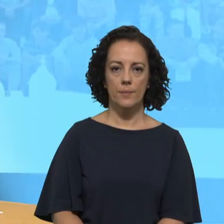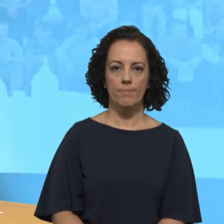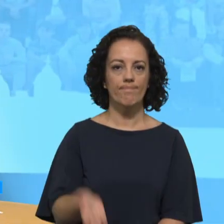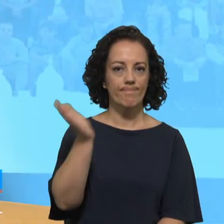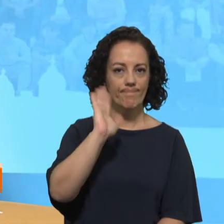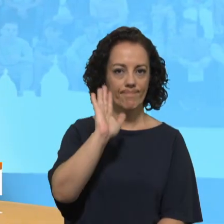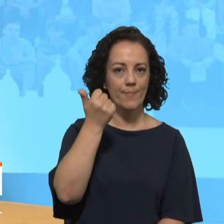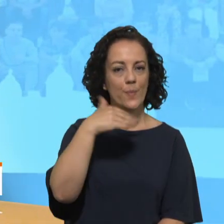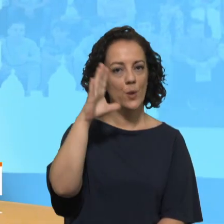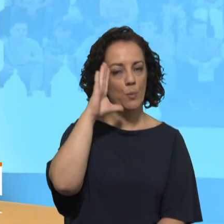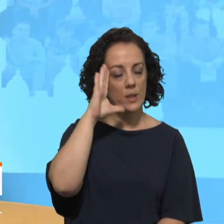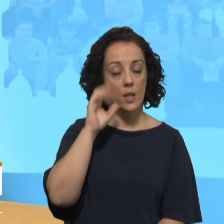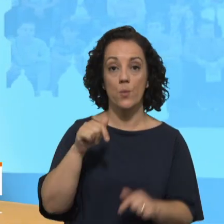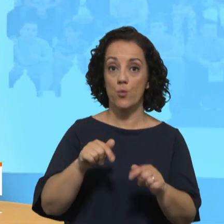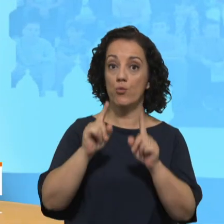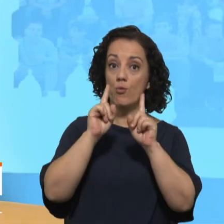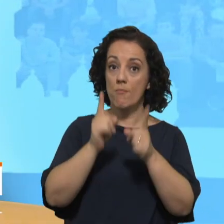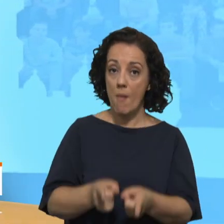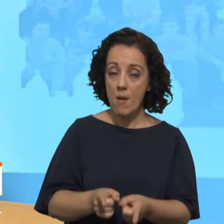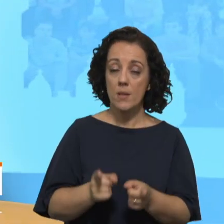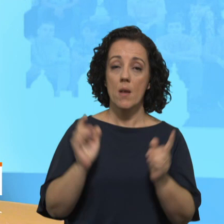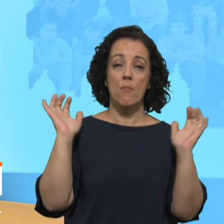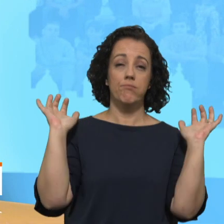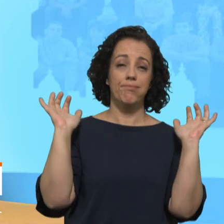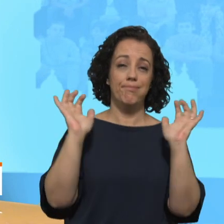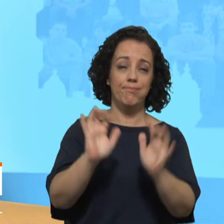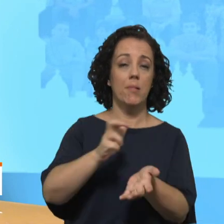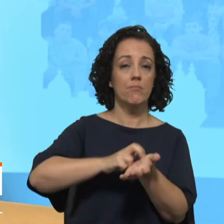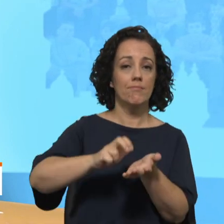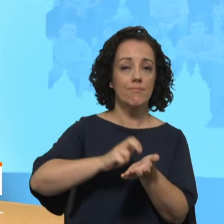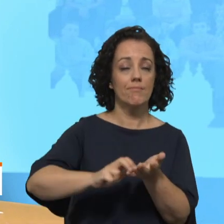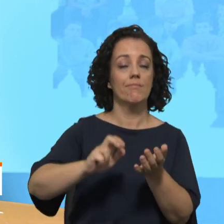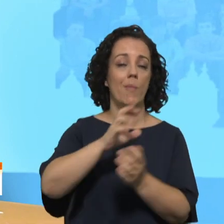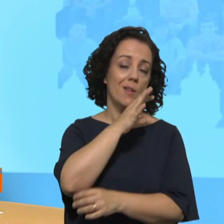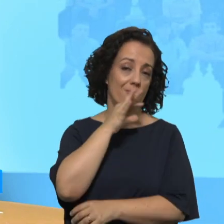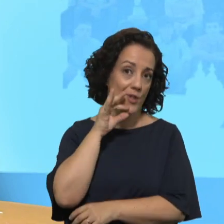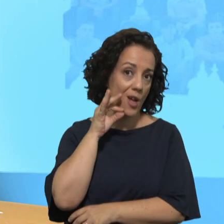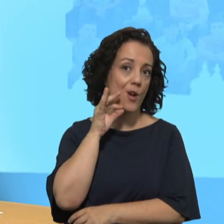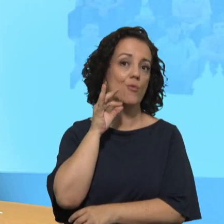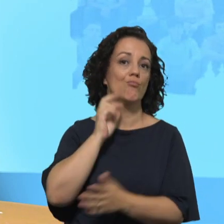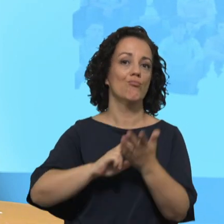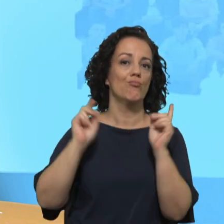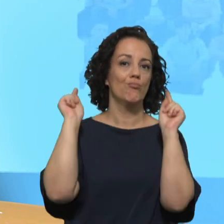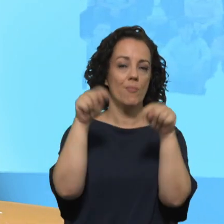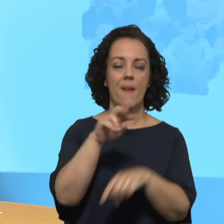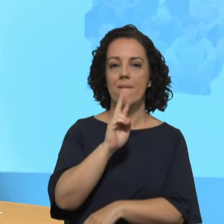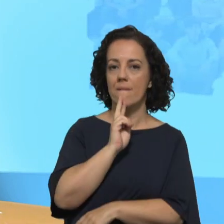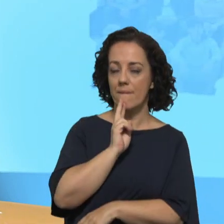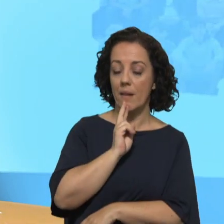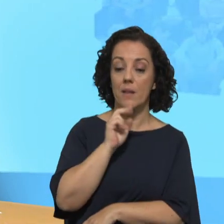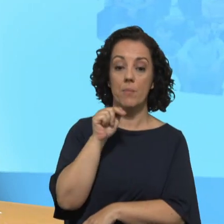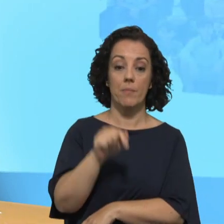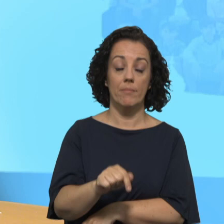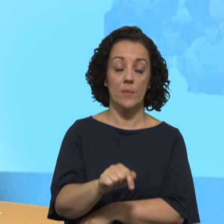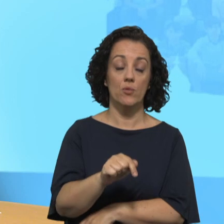Olá, muito boa tarde. Tem hoje início a peregrinação internacional aniversária ao Santuário de Fátima. As celebrações evocam a primeira